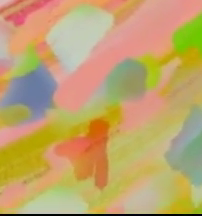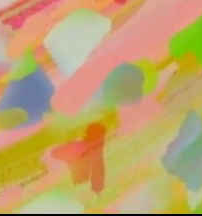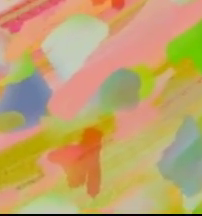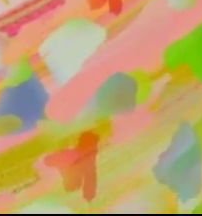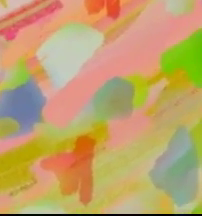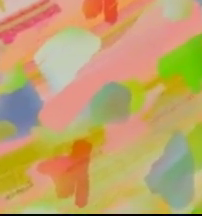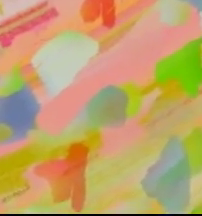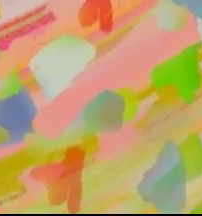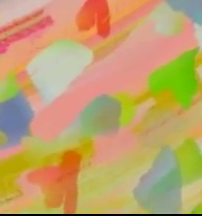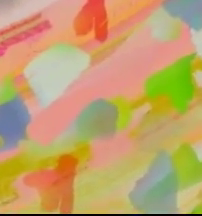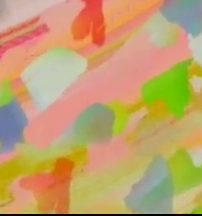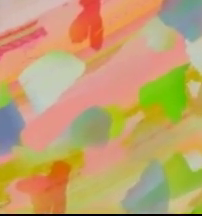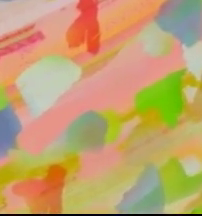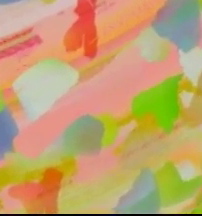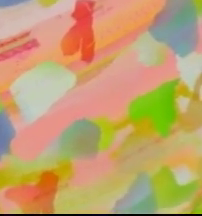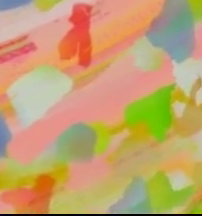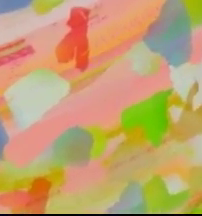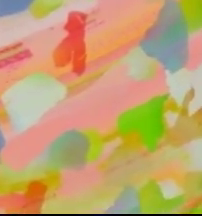Música